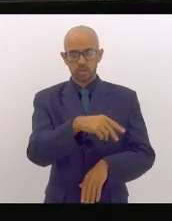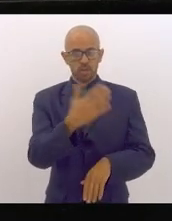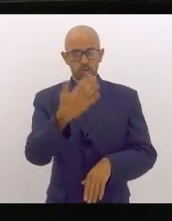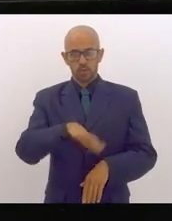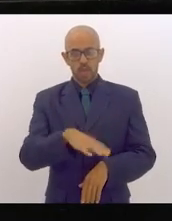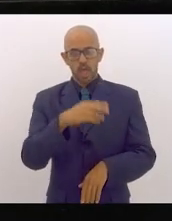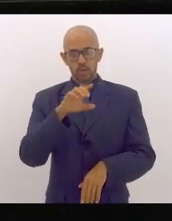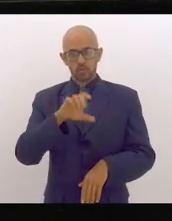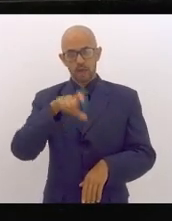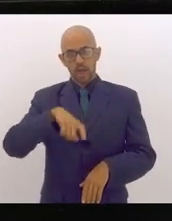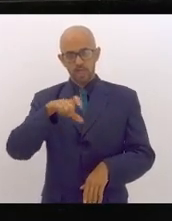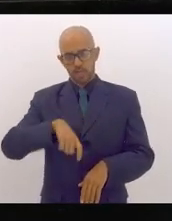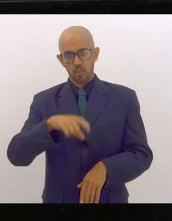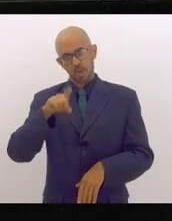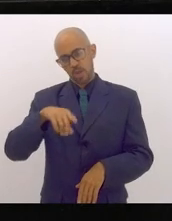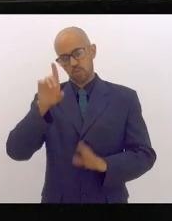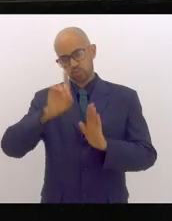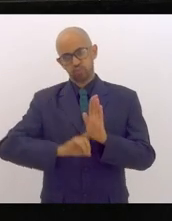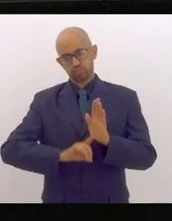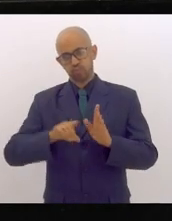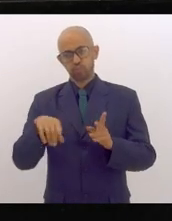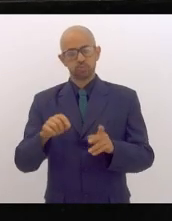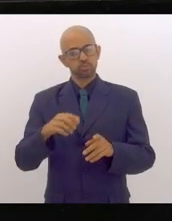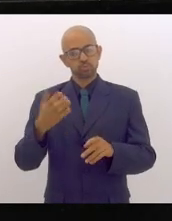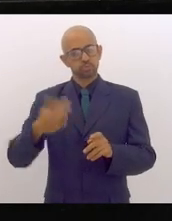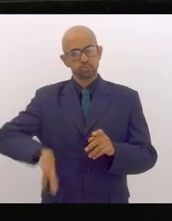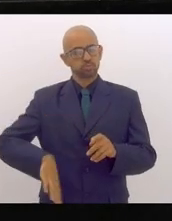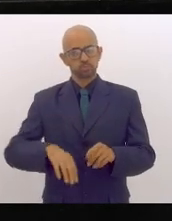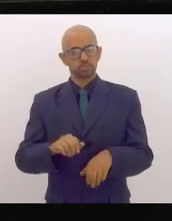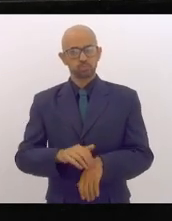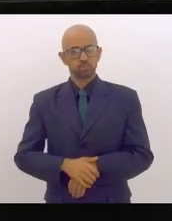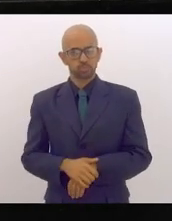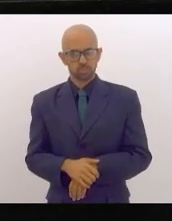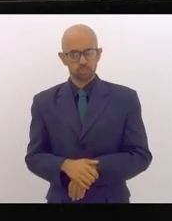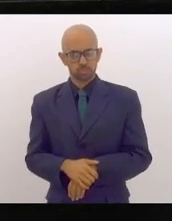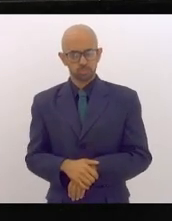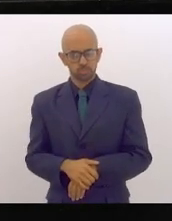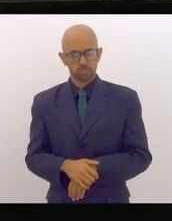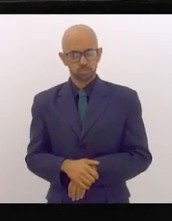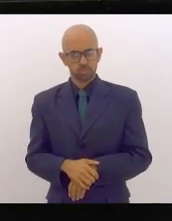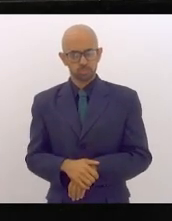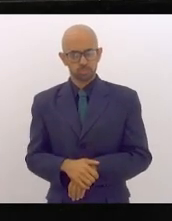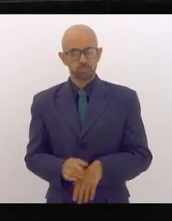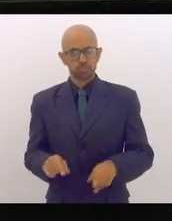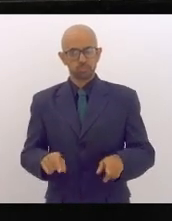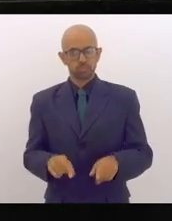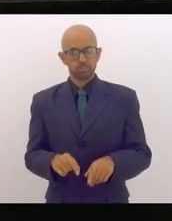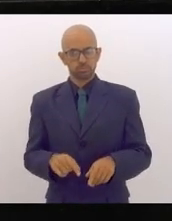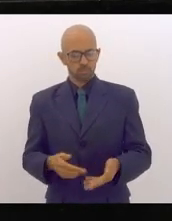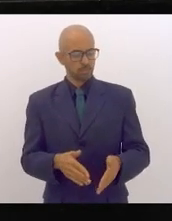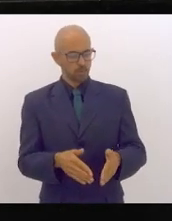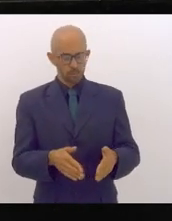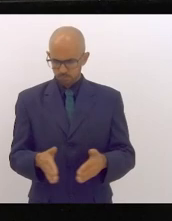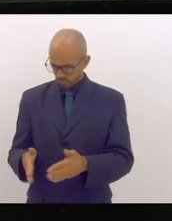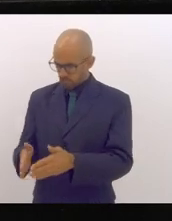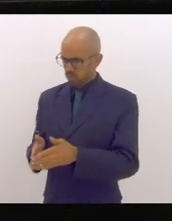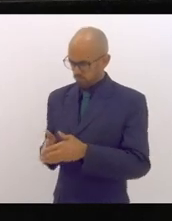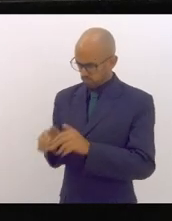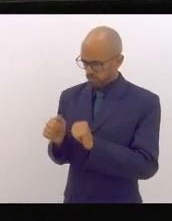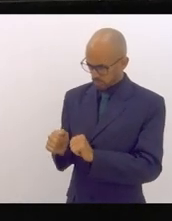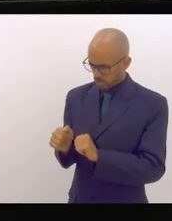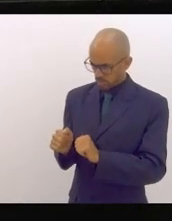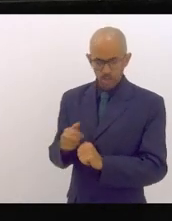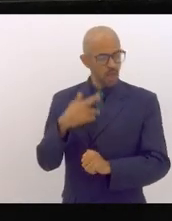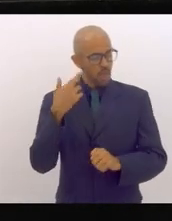cartão, é um direito que ele tem. Isso está sendo negado. Uma então, parte, mais uma vez, estou vindo aqui uma parte, deputada